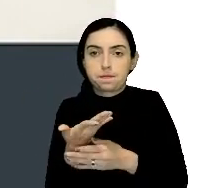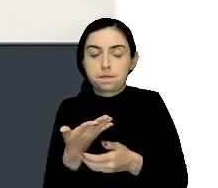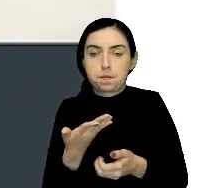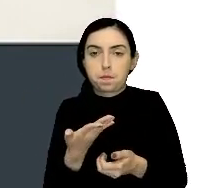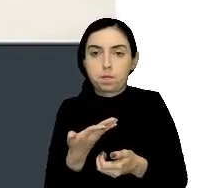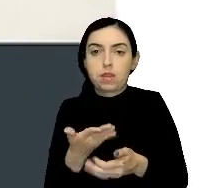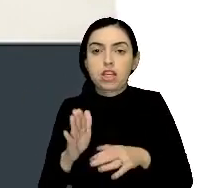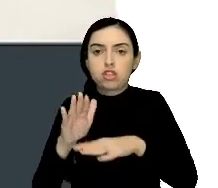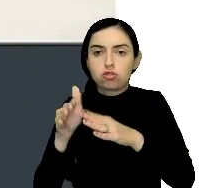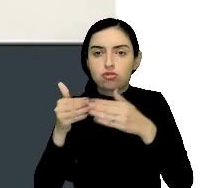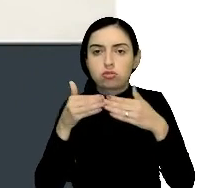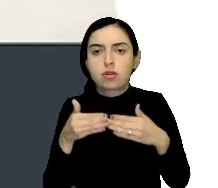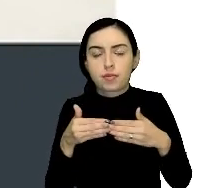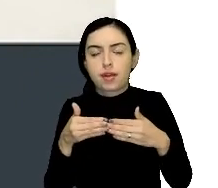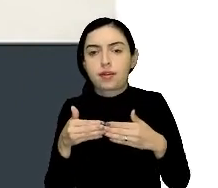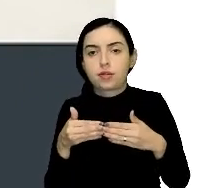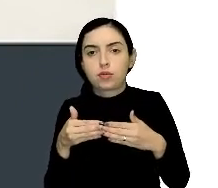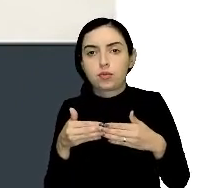convidada, né,